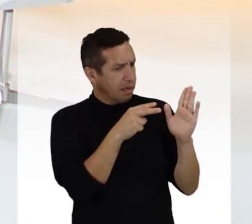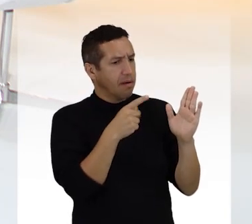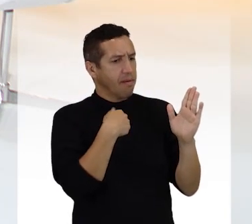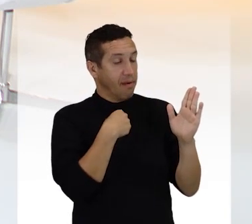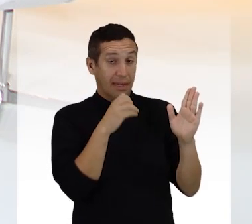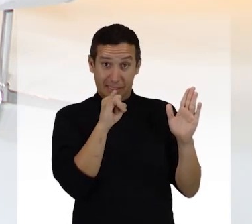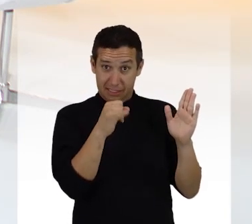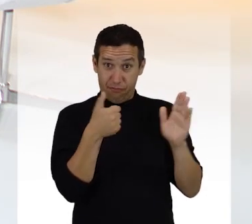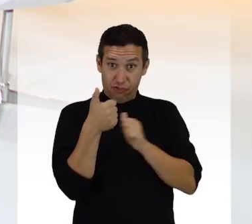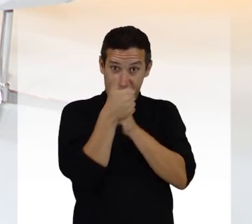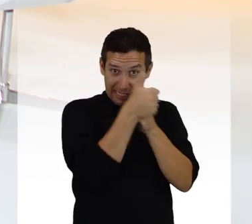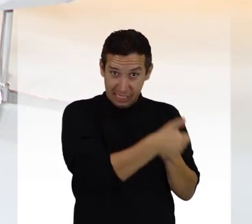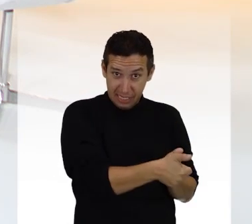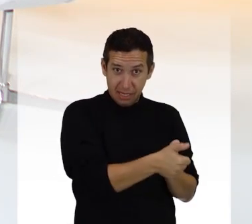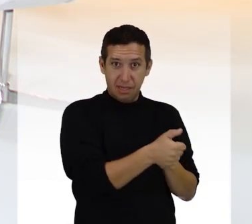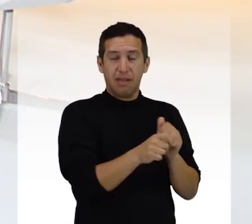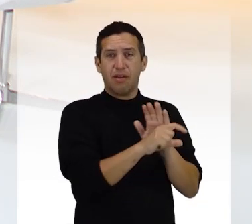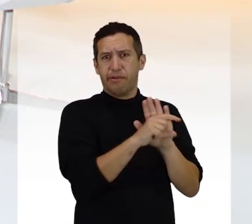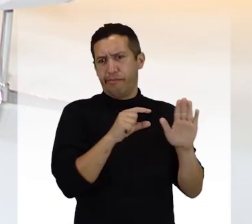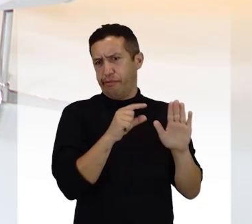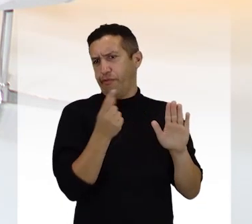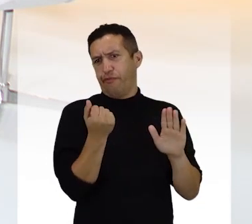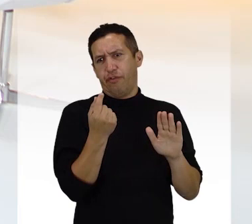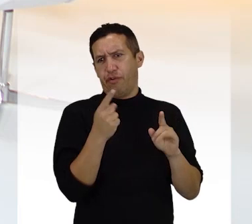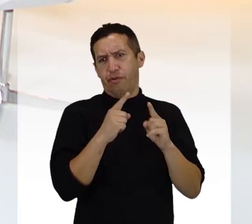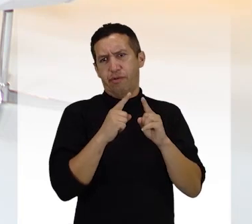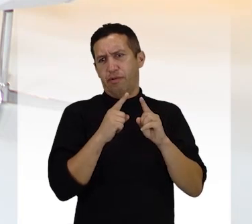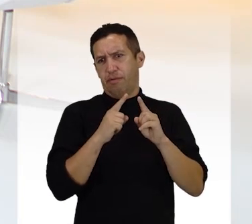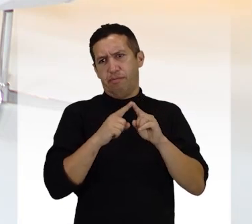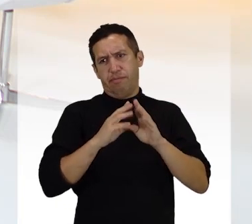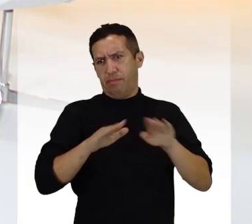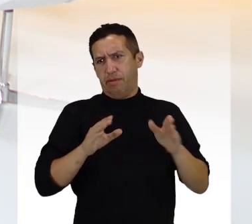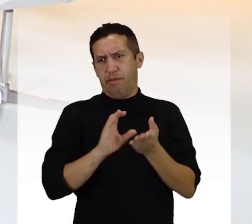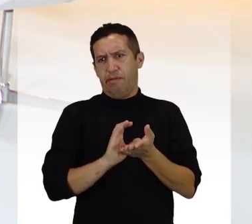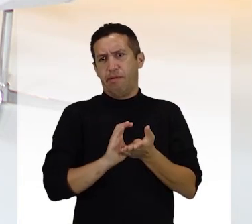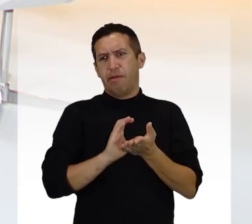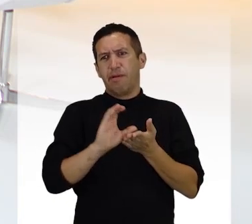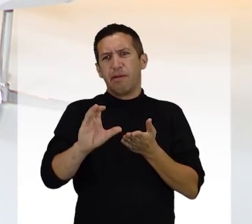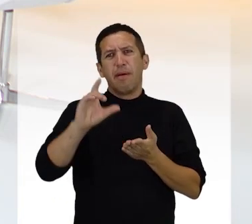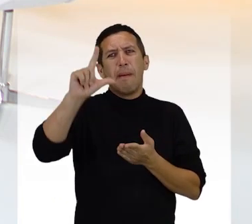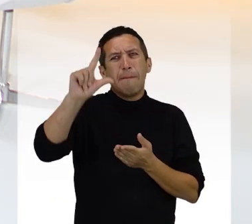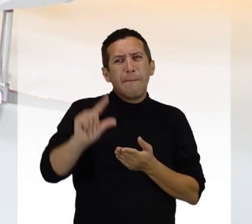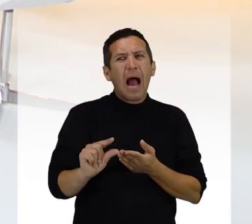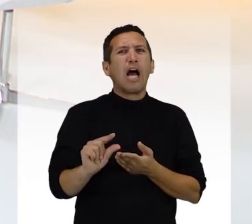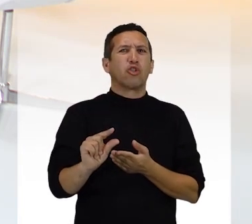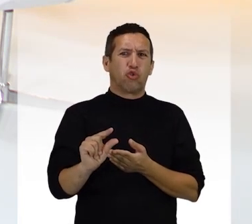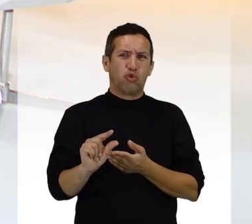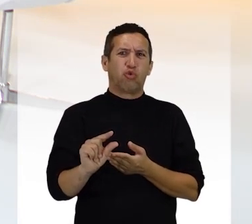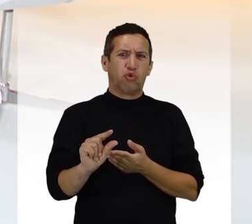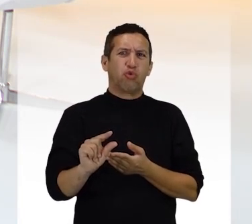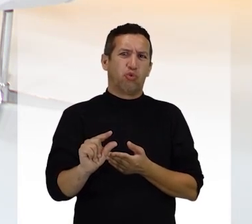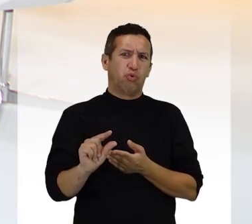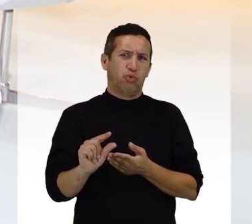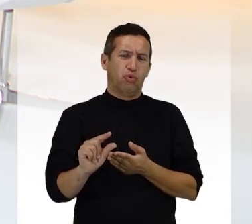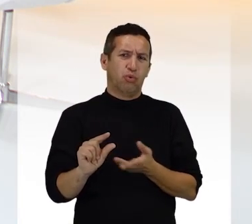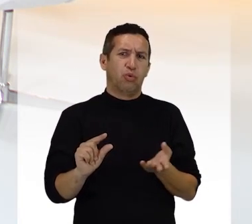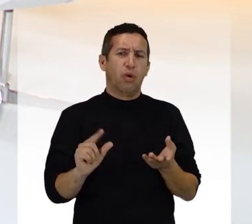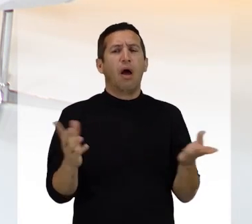este valor, esses parâmetros do artigo, os valores de indenização seriam muito mais baixos e eles